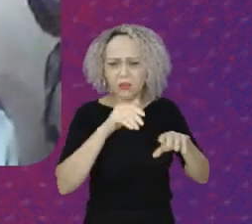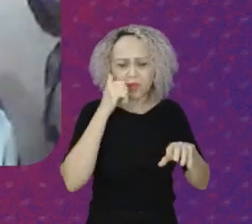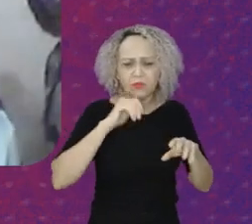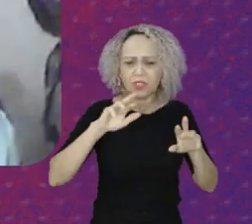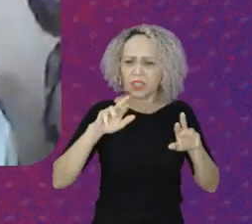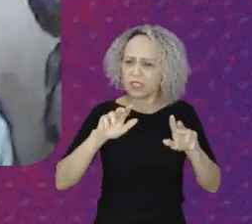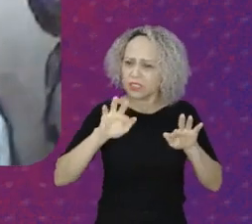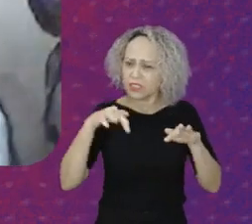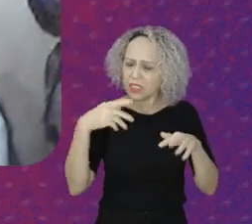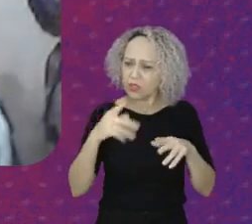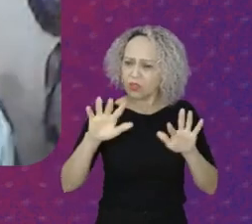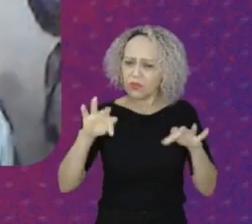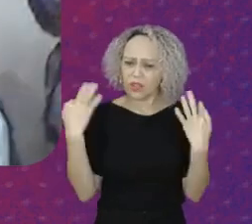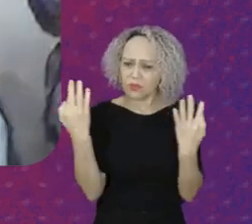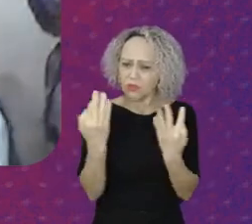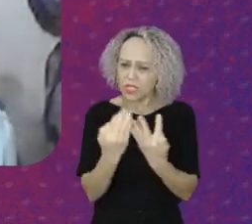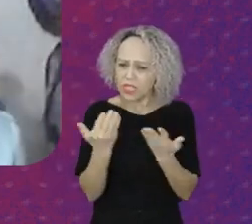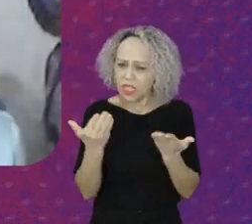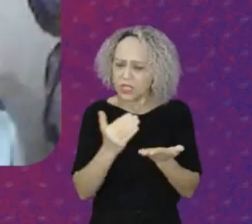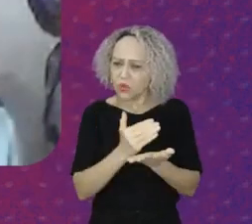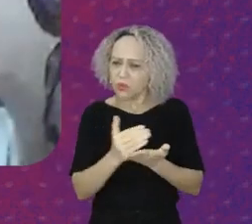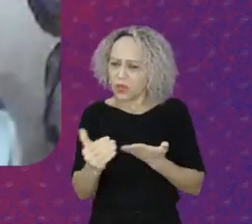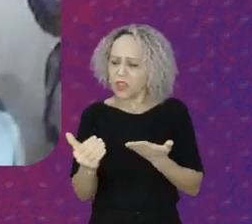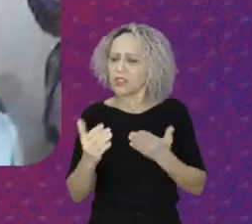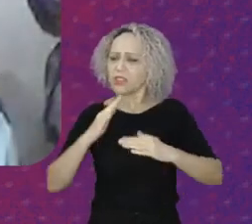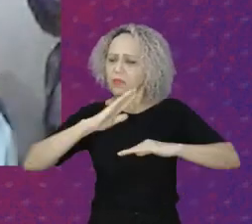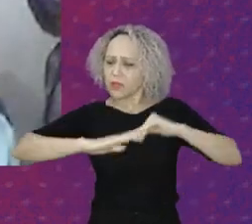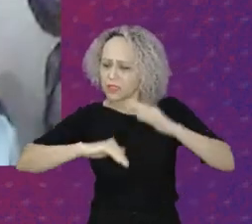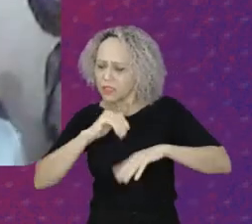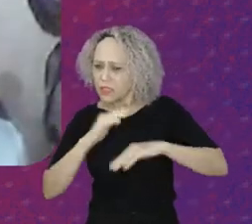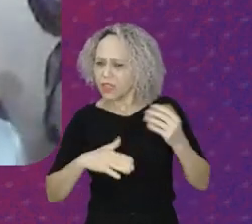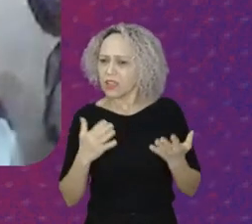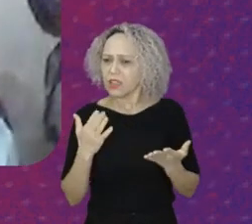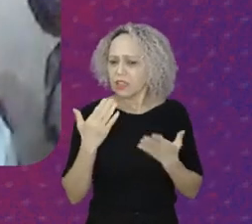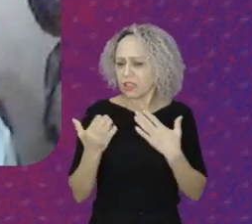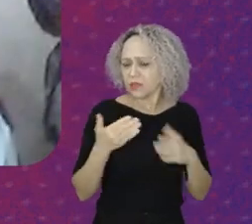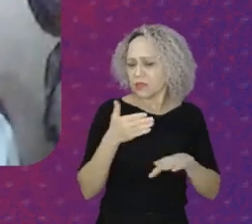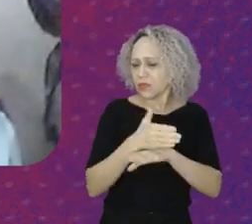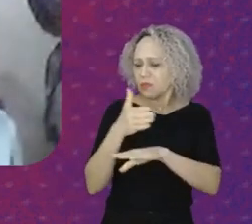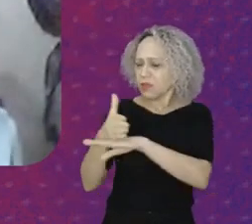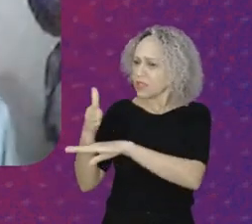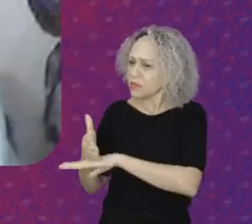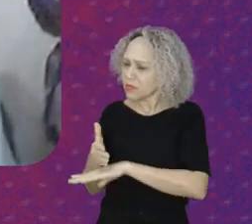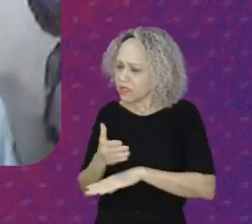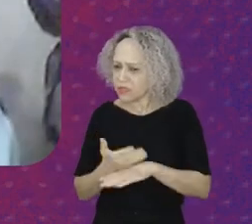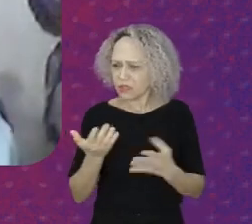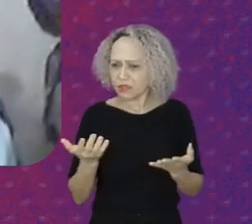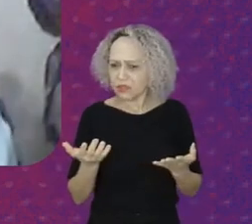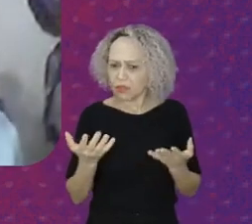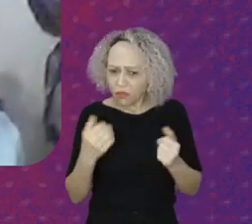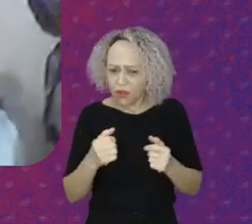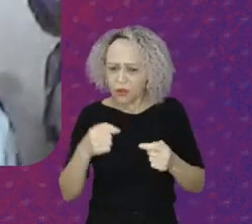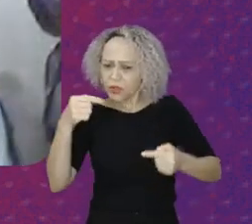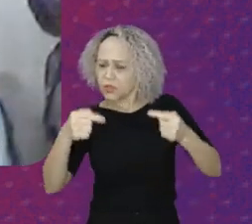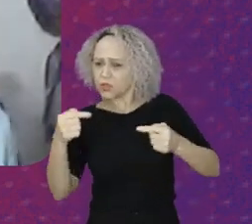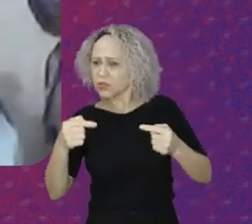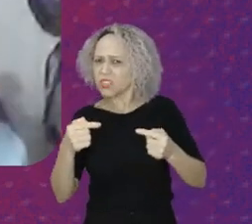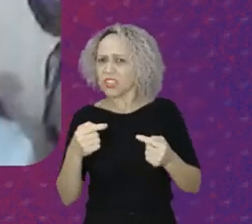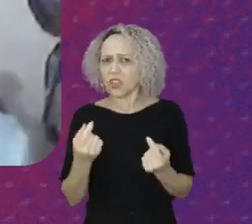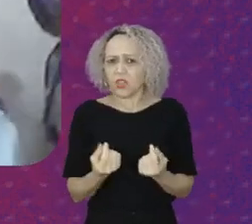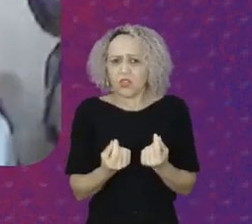e comece ali a exercitar, né, esse fato de participação. Vamos discutir a carestia,